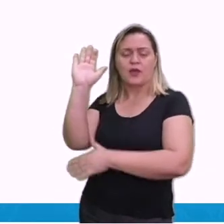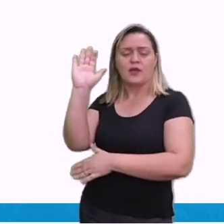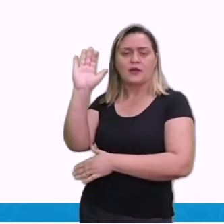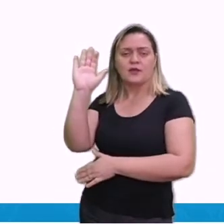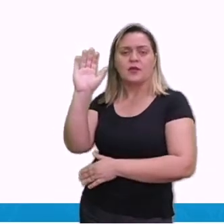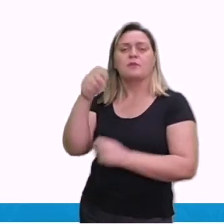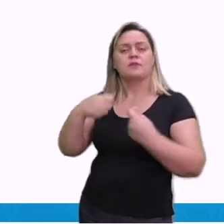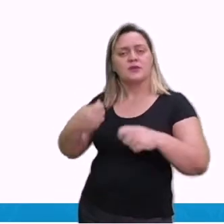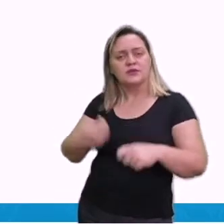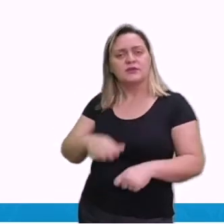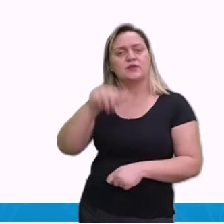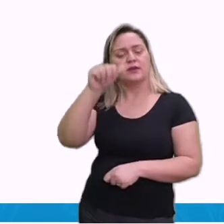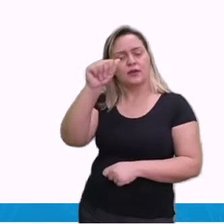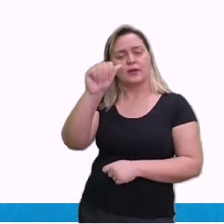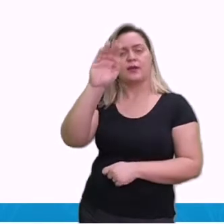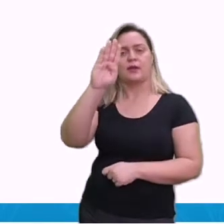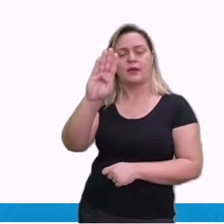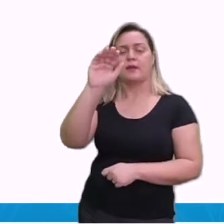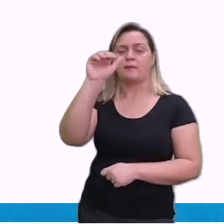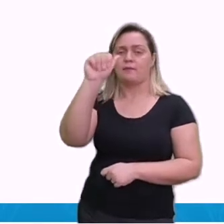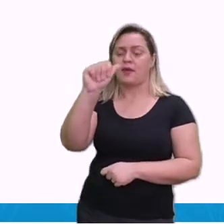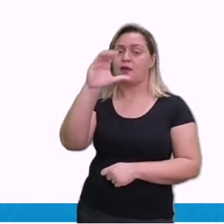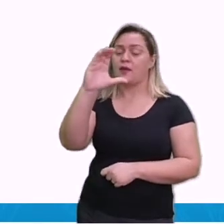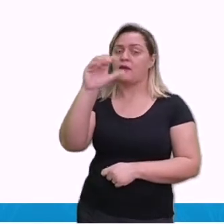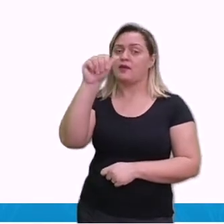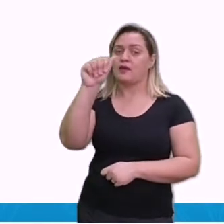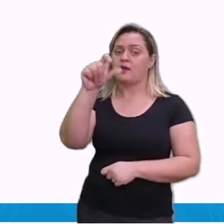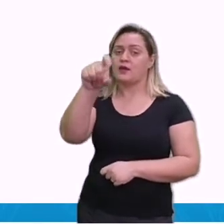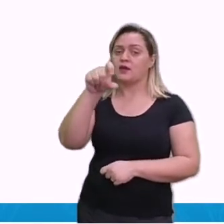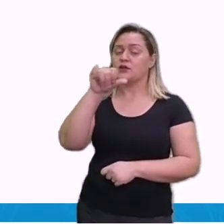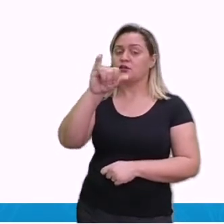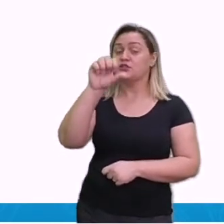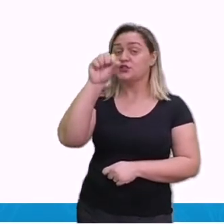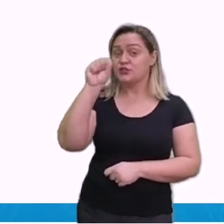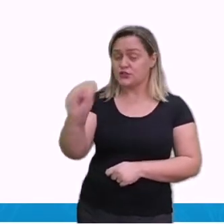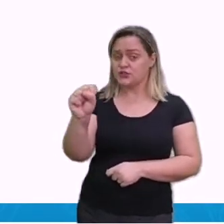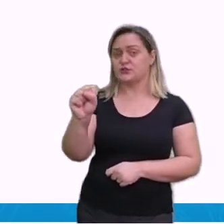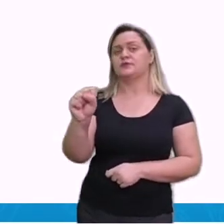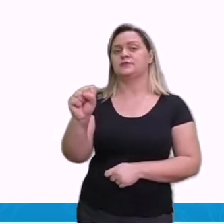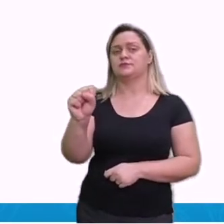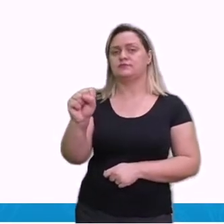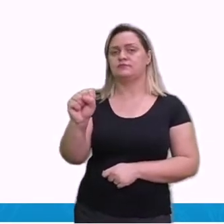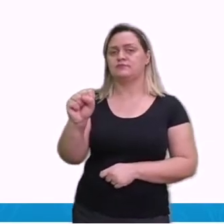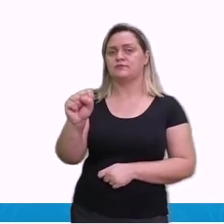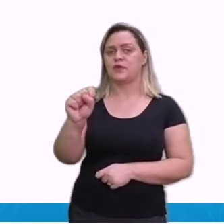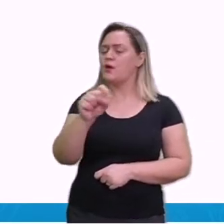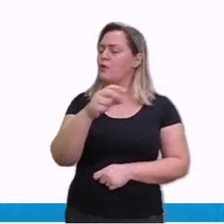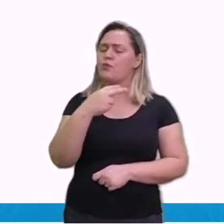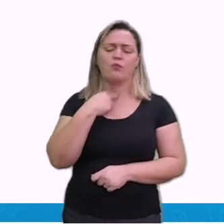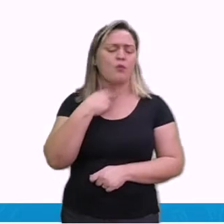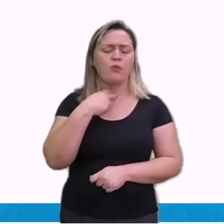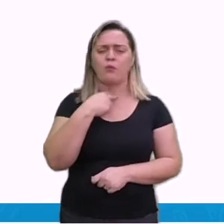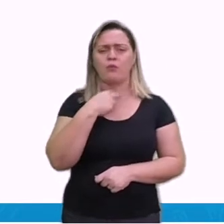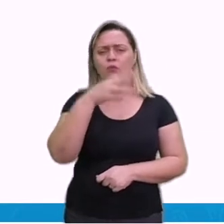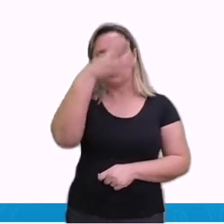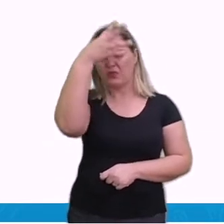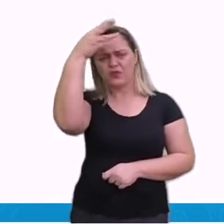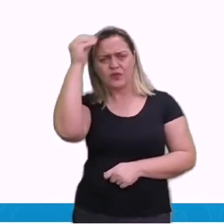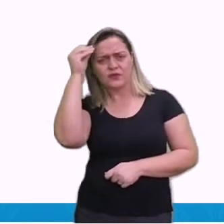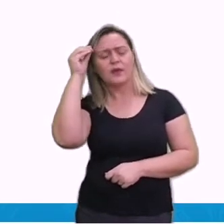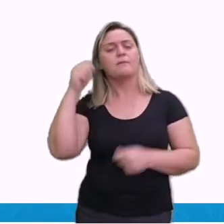agora precisa de ir para o plural, porque são mais de um objeto, ou seres, ou